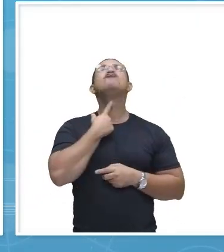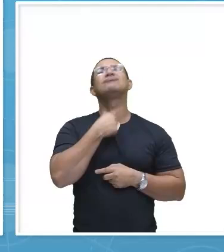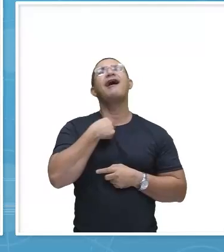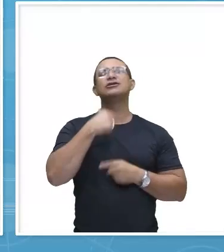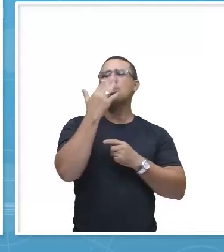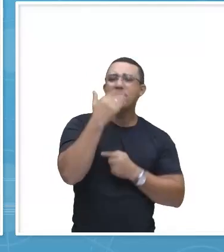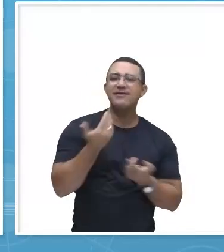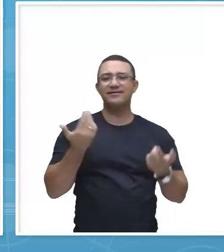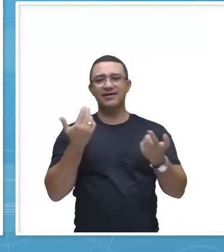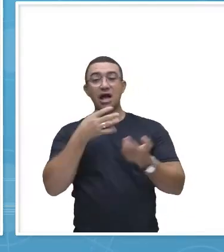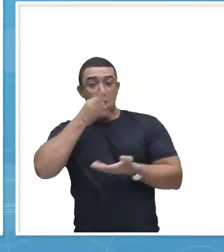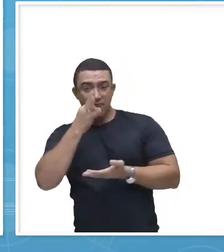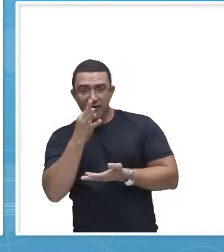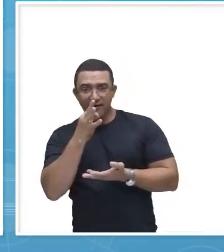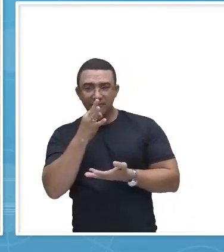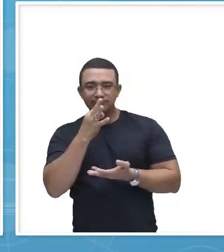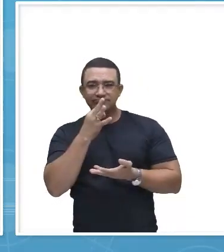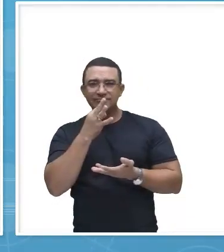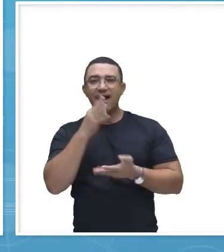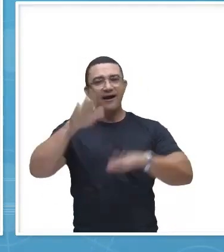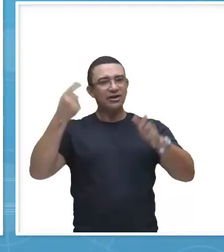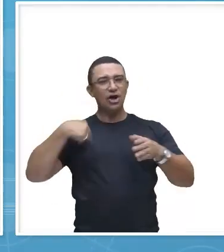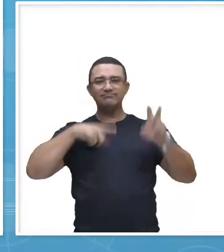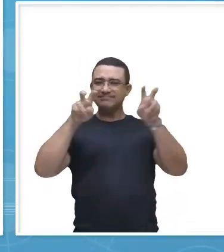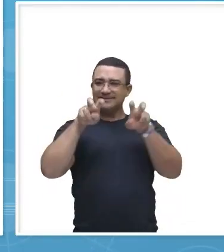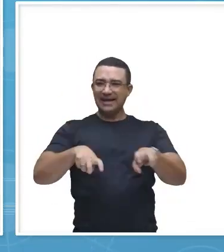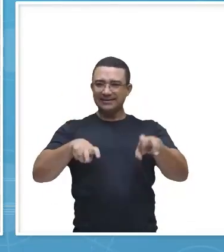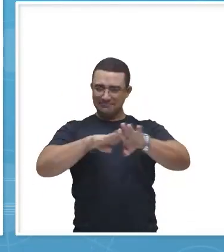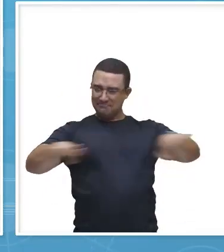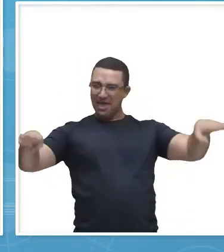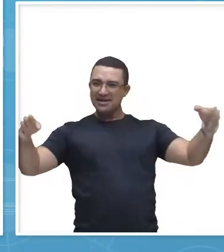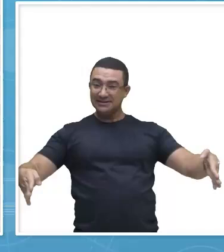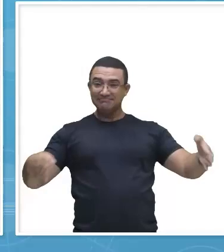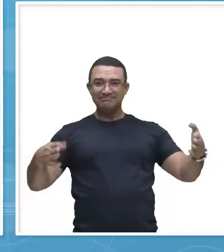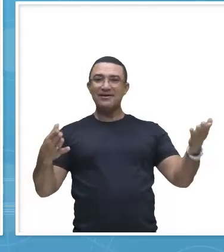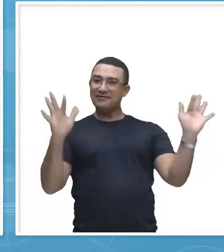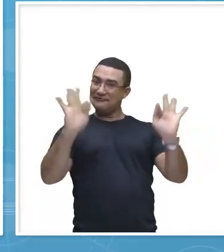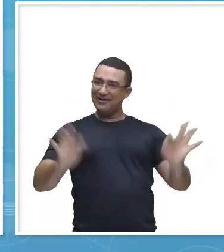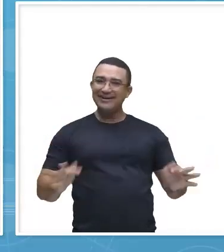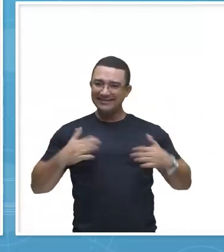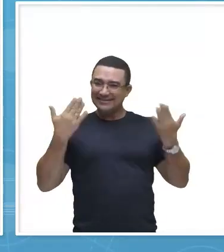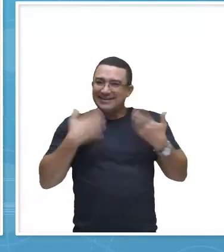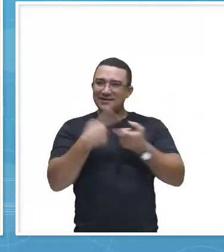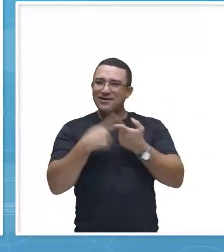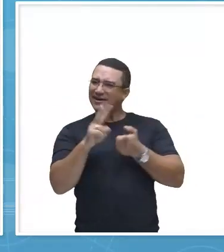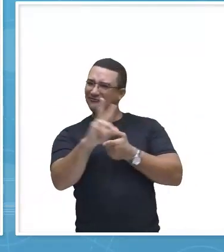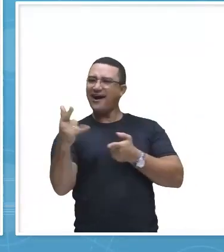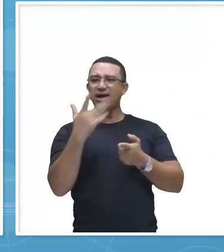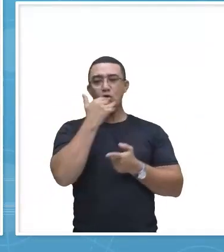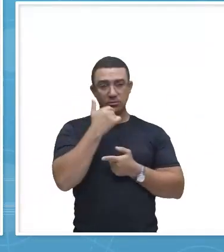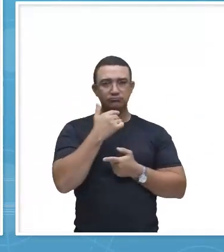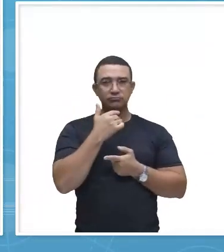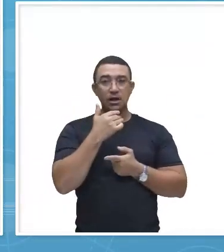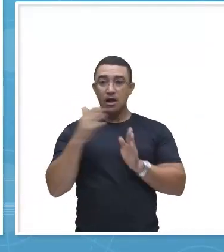jantaram. Quer dizer, quando a gente se põe à mesa, a gente se alegra, né? Nesse tempo é importante destacar a questão da alimentação